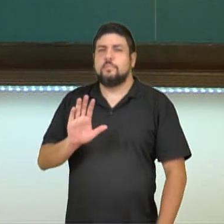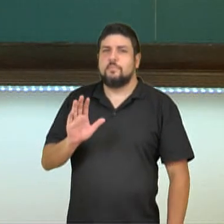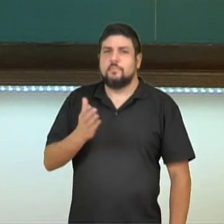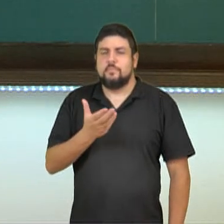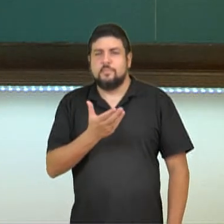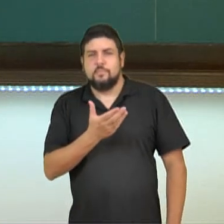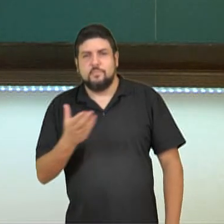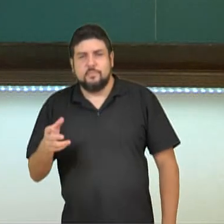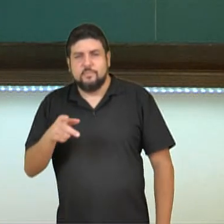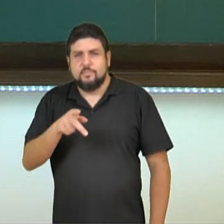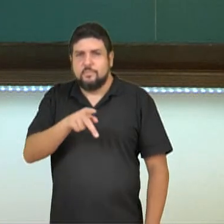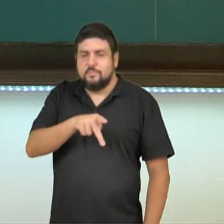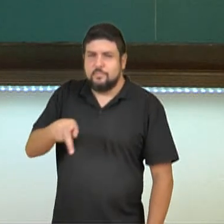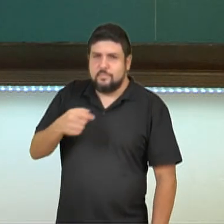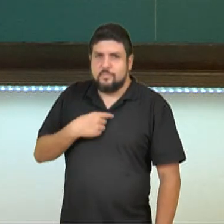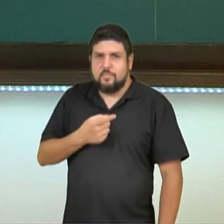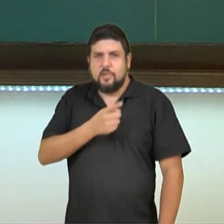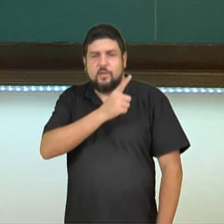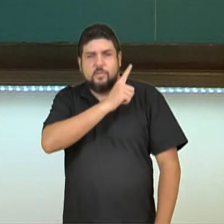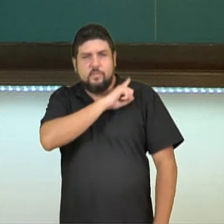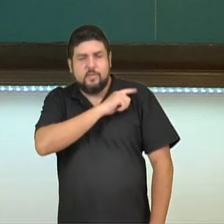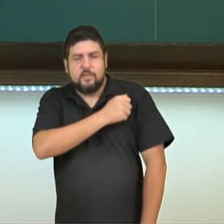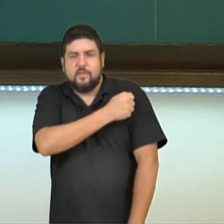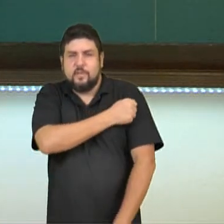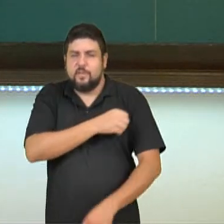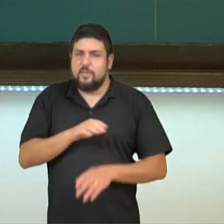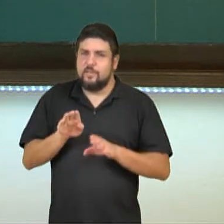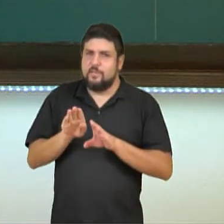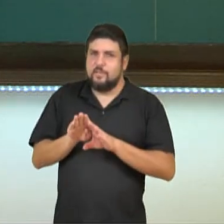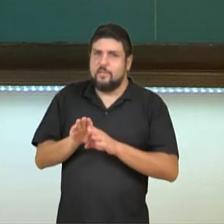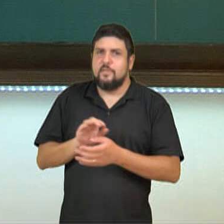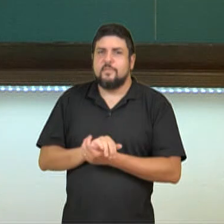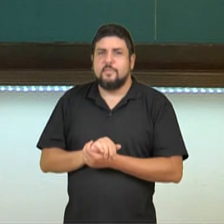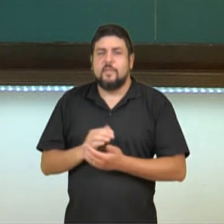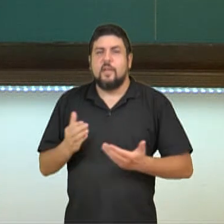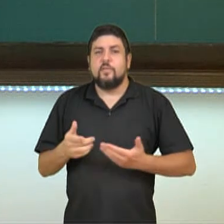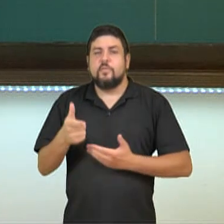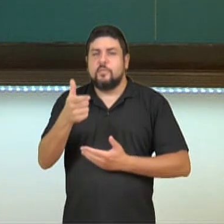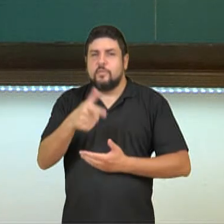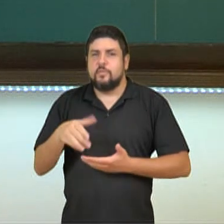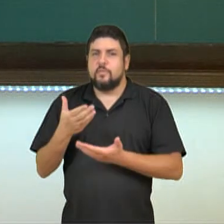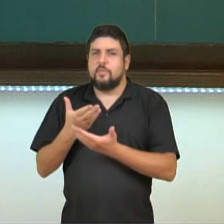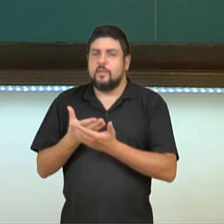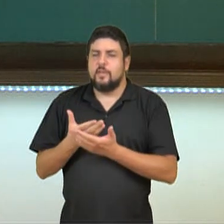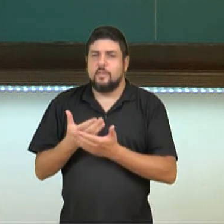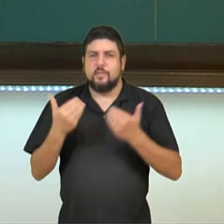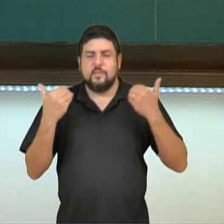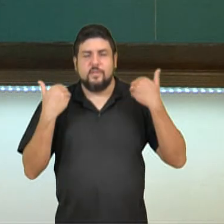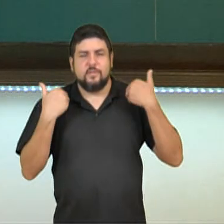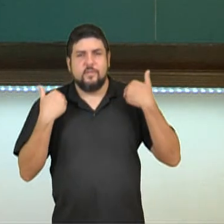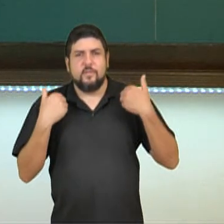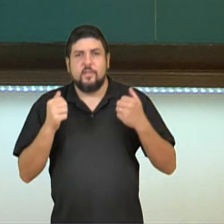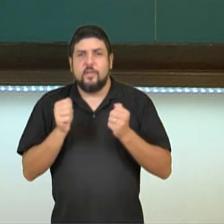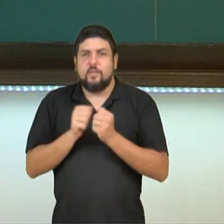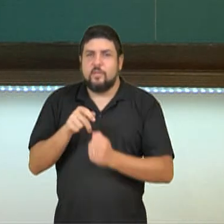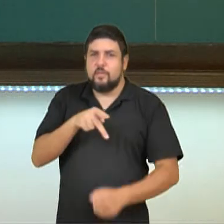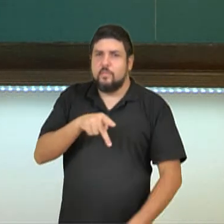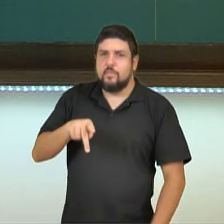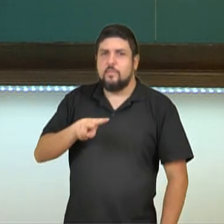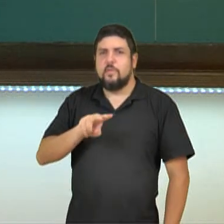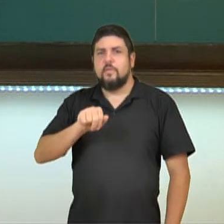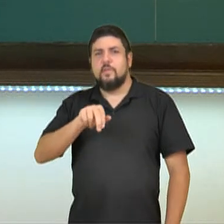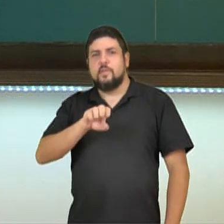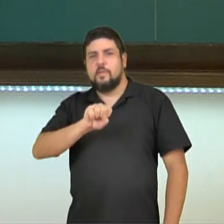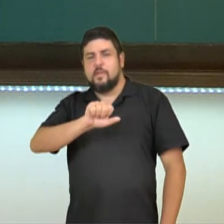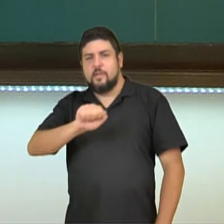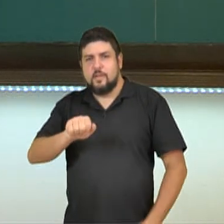estudantes e professores da primeira série do ensino médio. Estamos aqui para mais uma aula de Educação Física comigo, professora Vanessa,